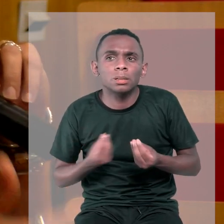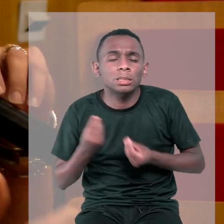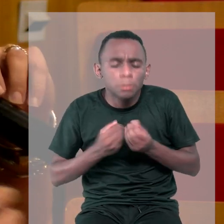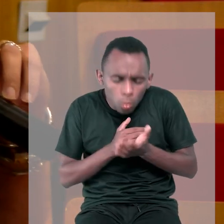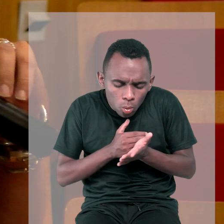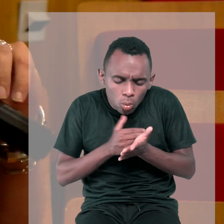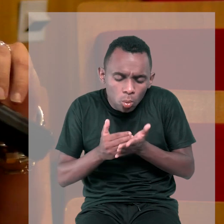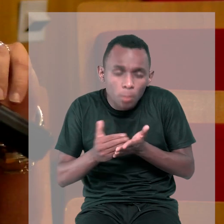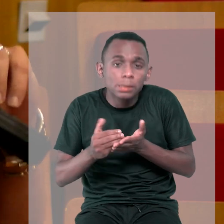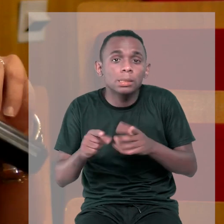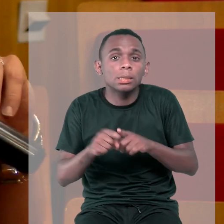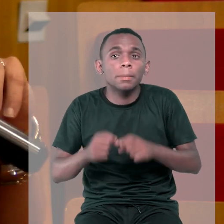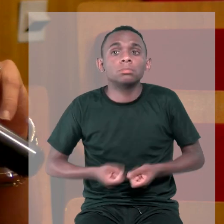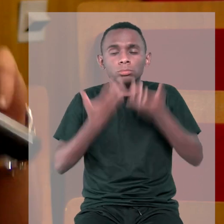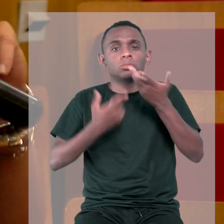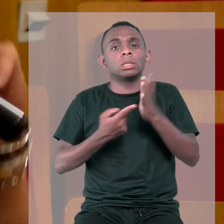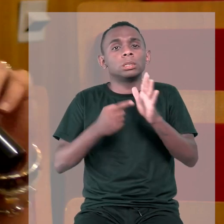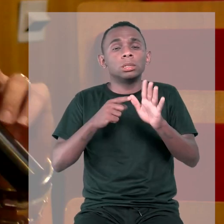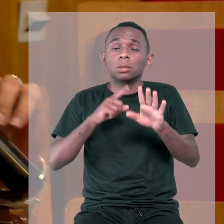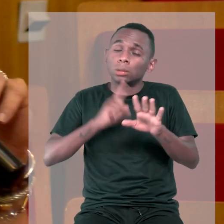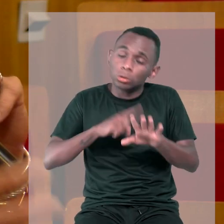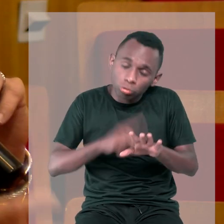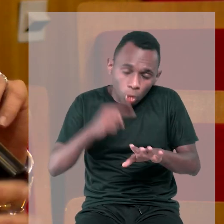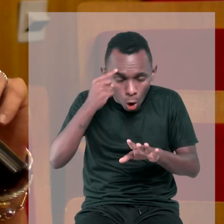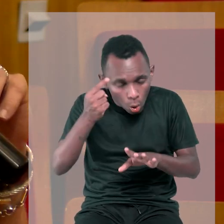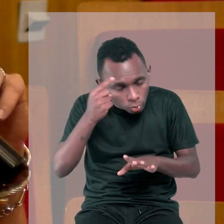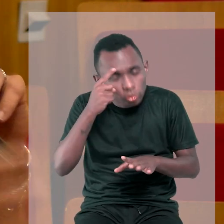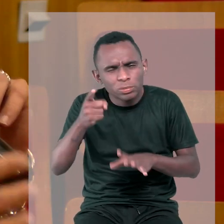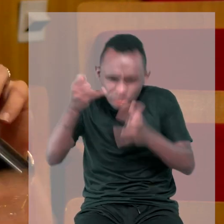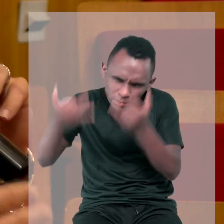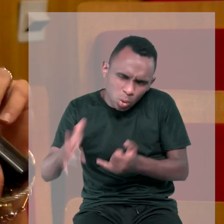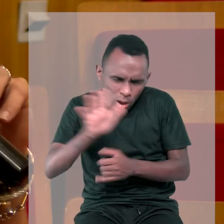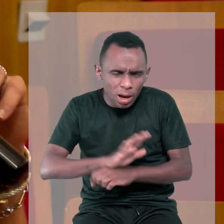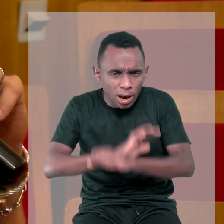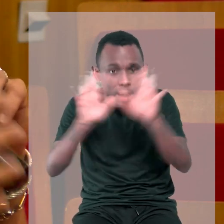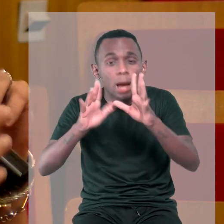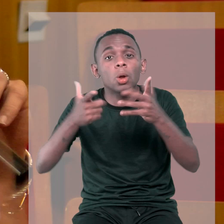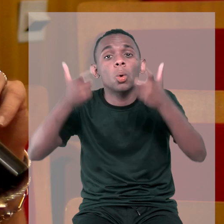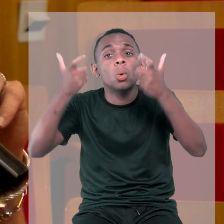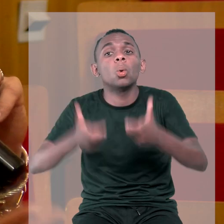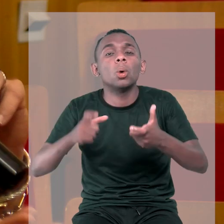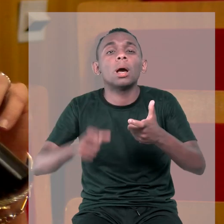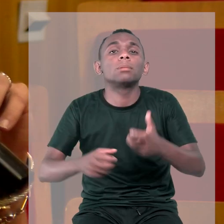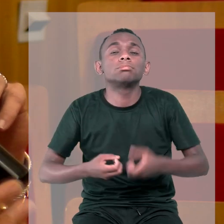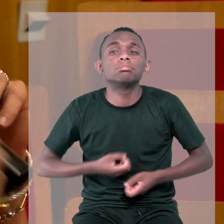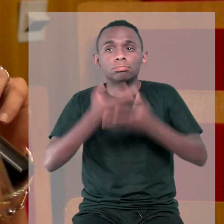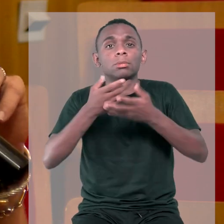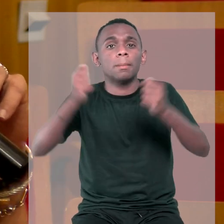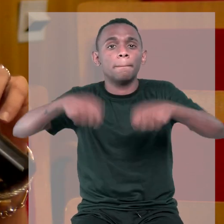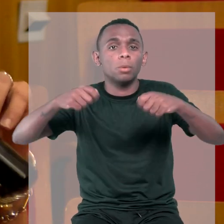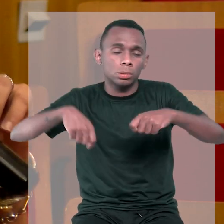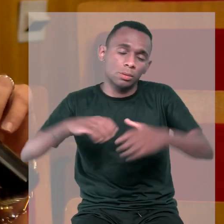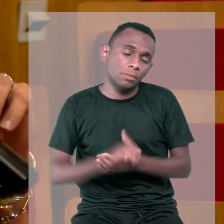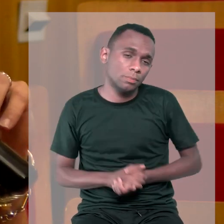responde tudo, ou seja, tudo em si nela. Né? Ela responde, a verdade está com ela, ela mesma produz, ela mesma responde. E eu estou